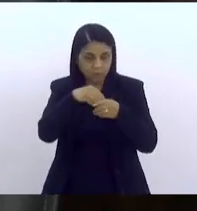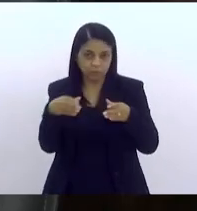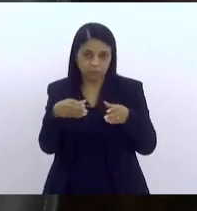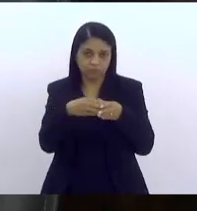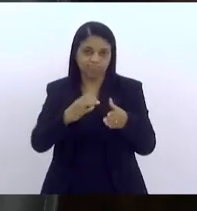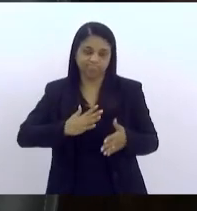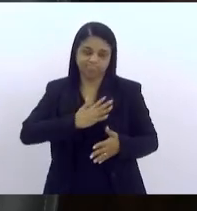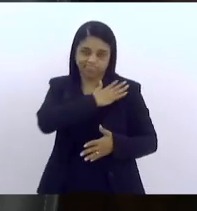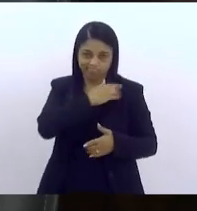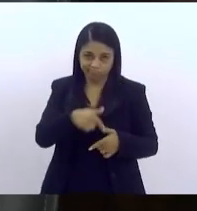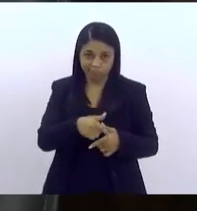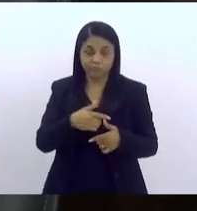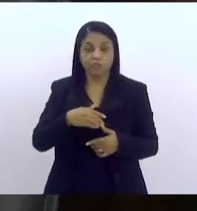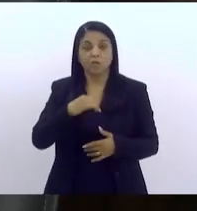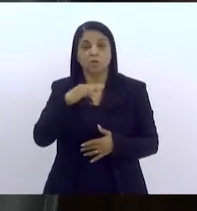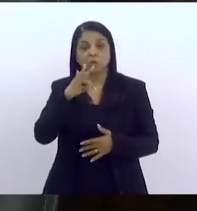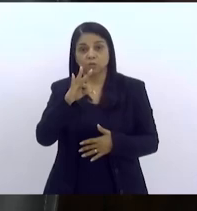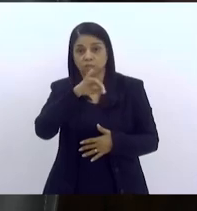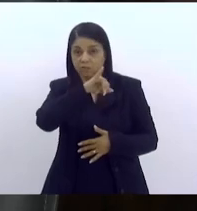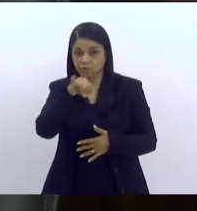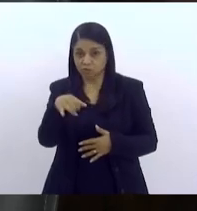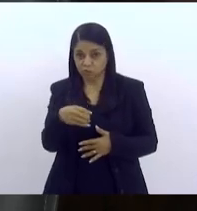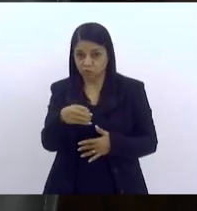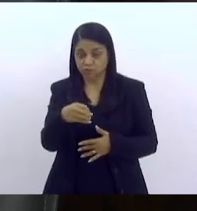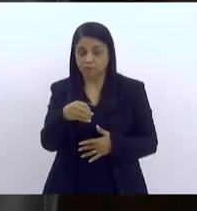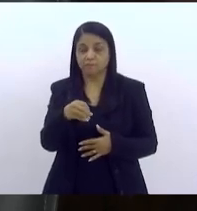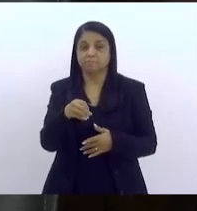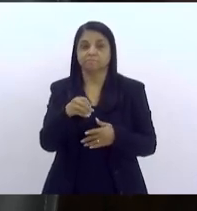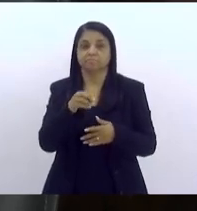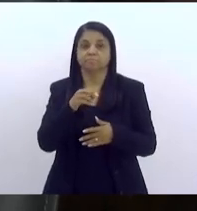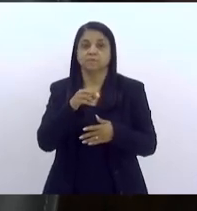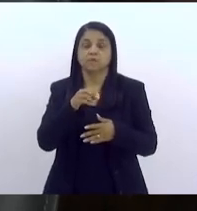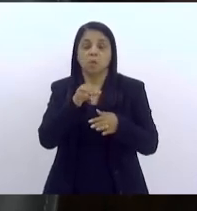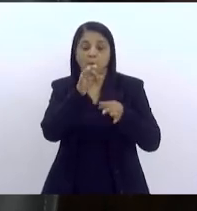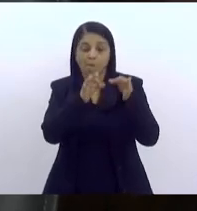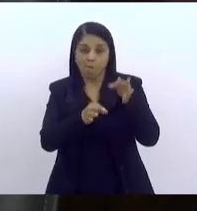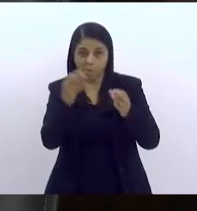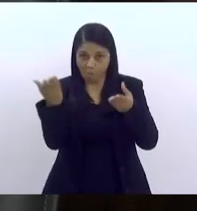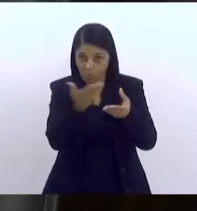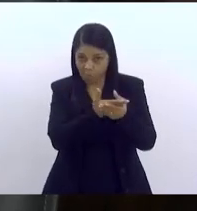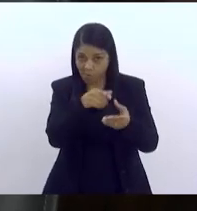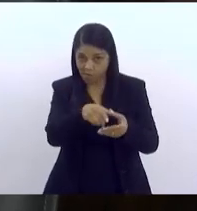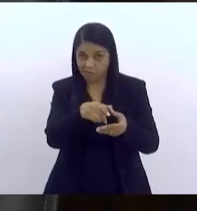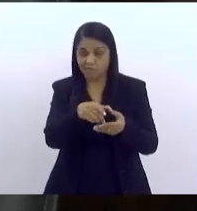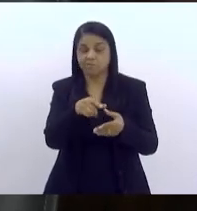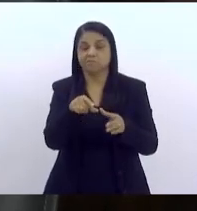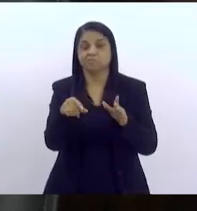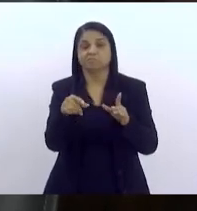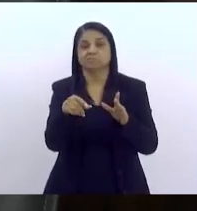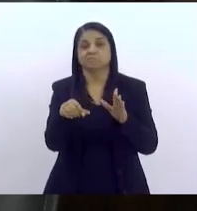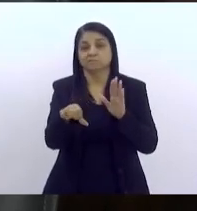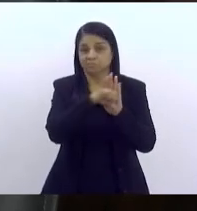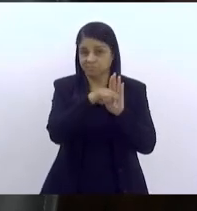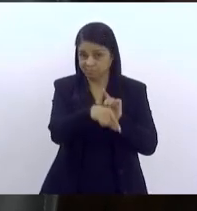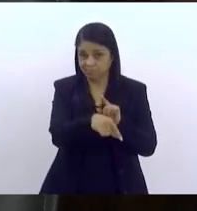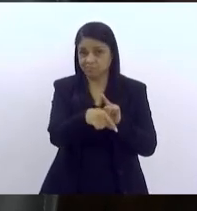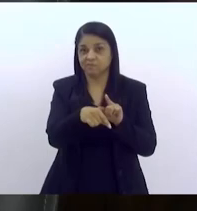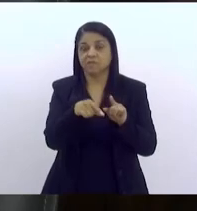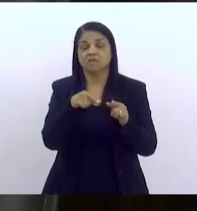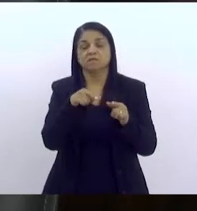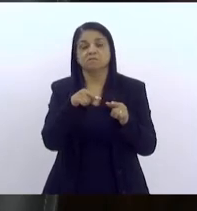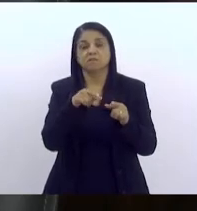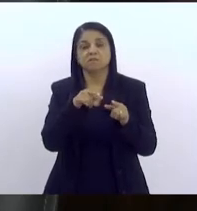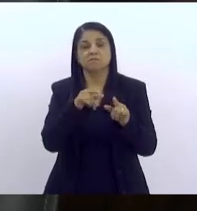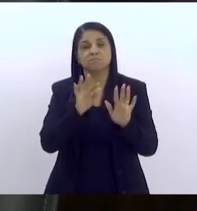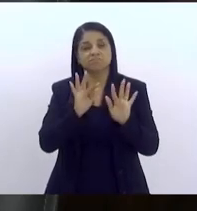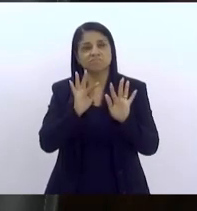TJ o processo no qual militar é réu encontra-se na fase de alegações finais e transmita